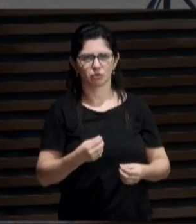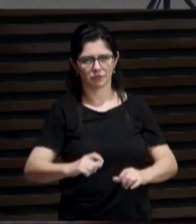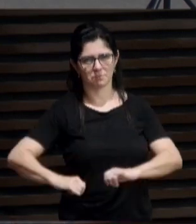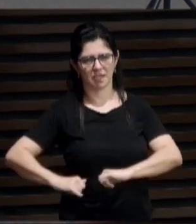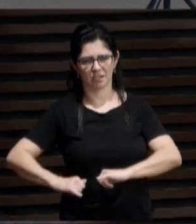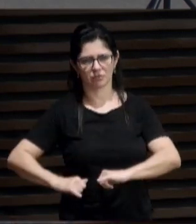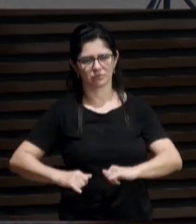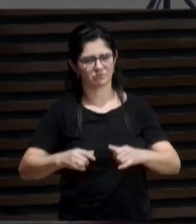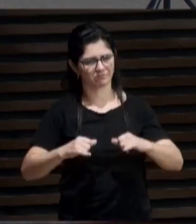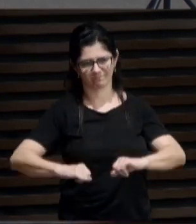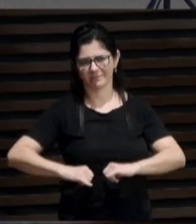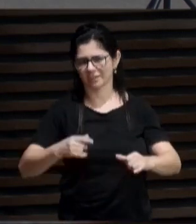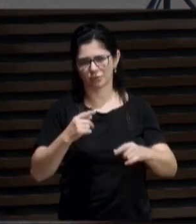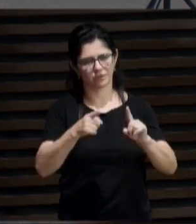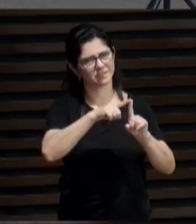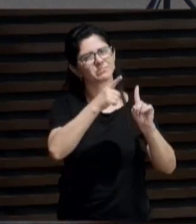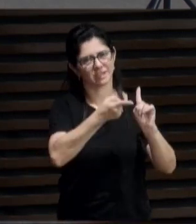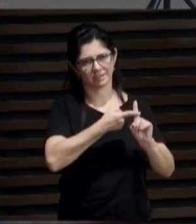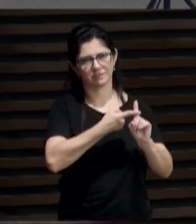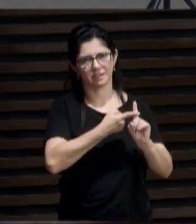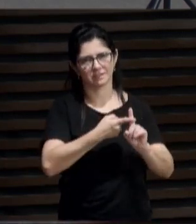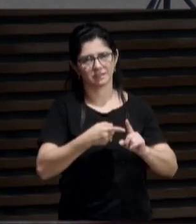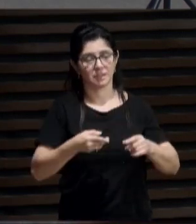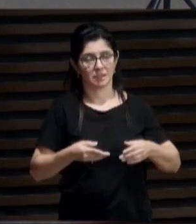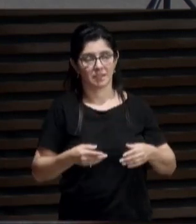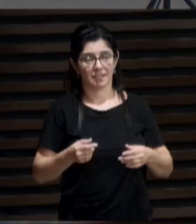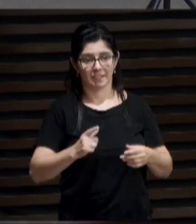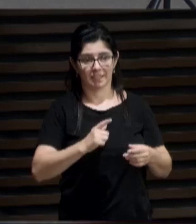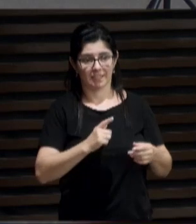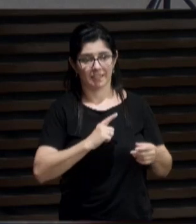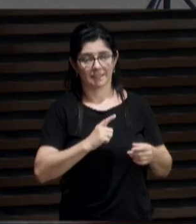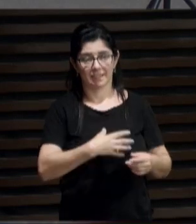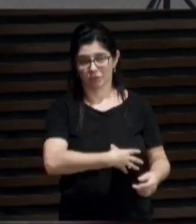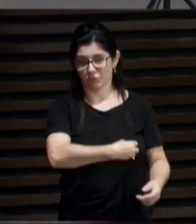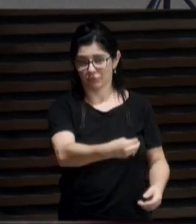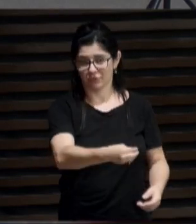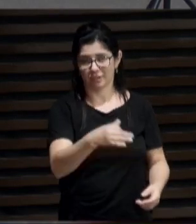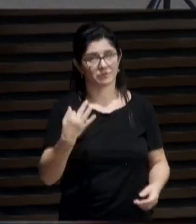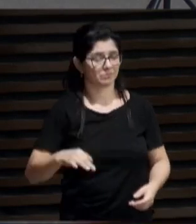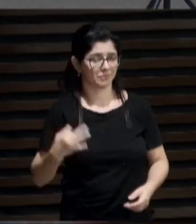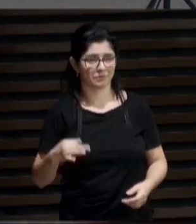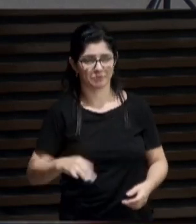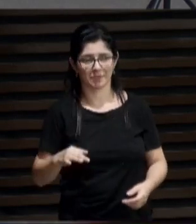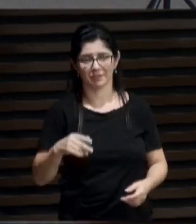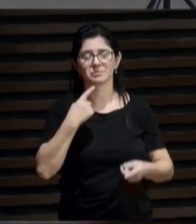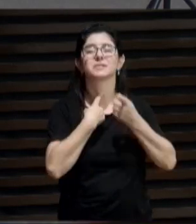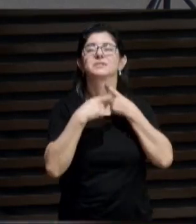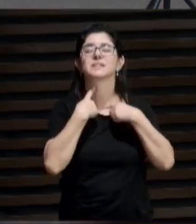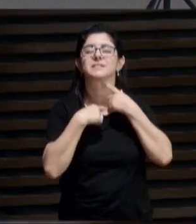e em meio de dores darás à luz filhos. O teu desejo será para o teu marido e ele te